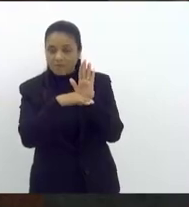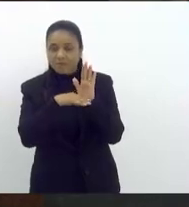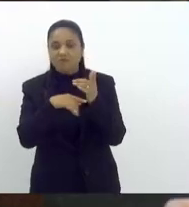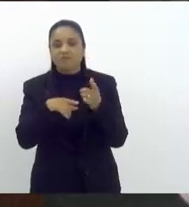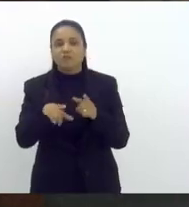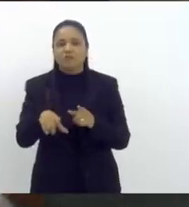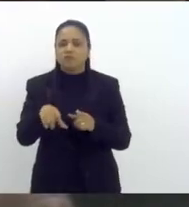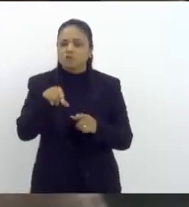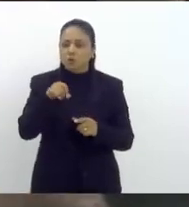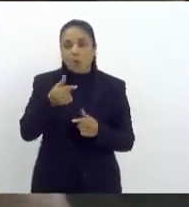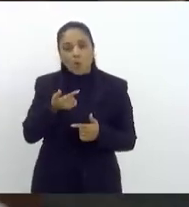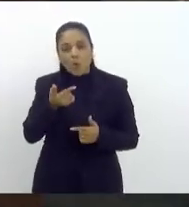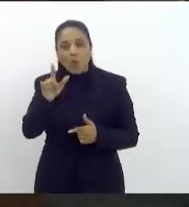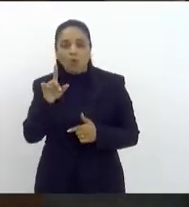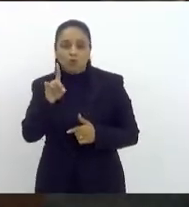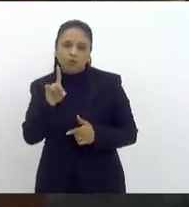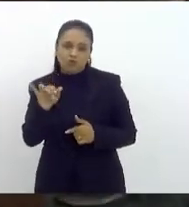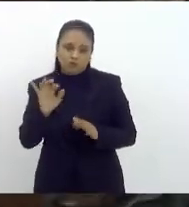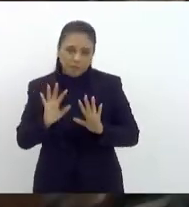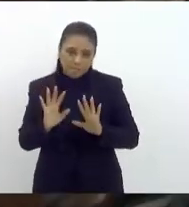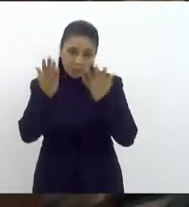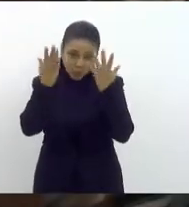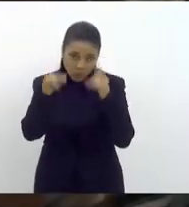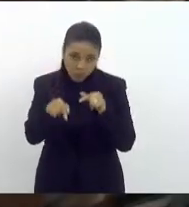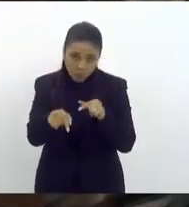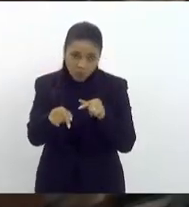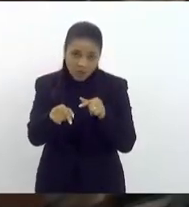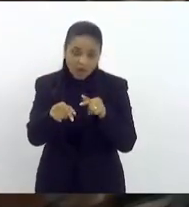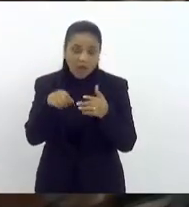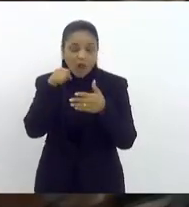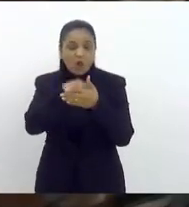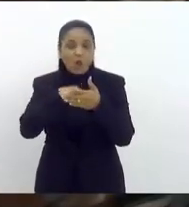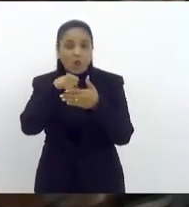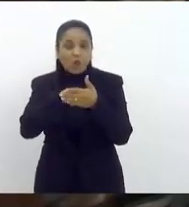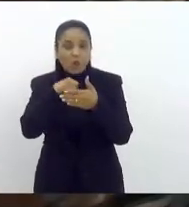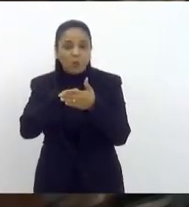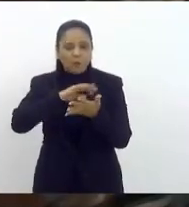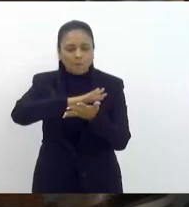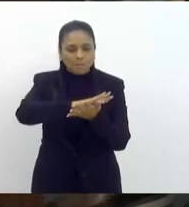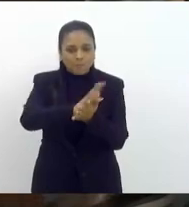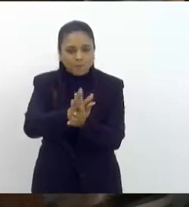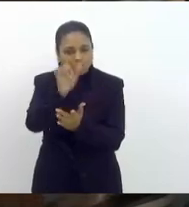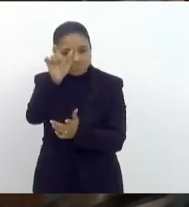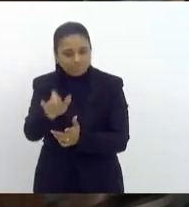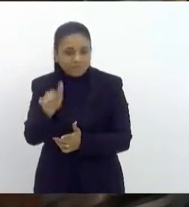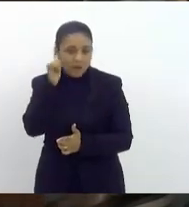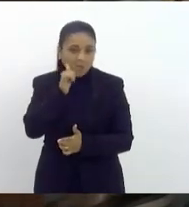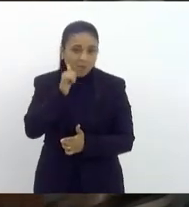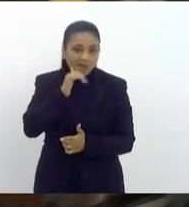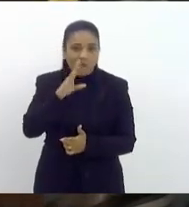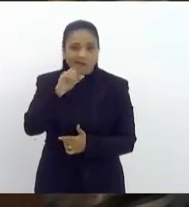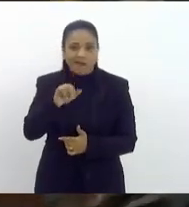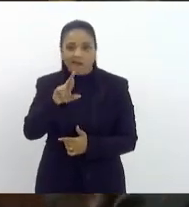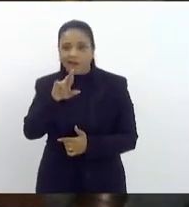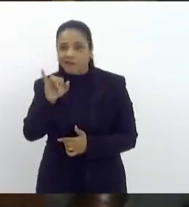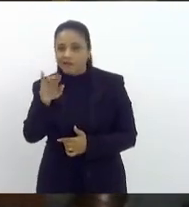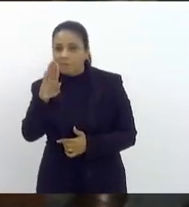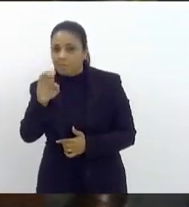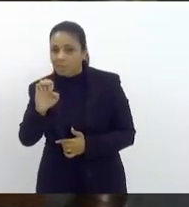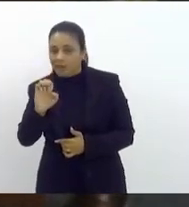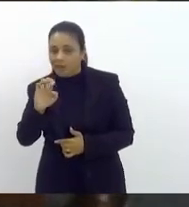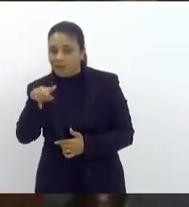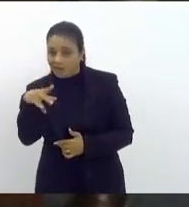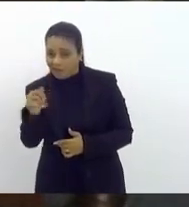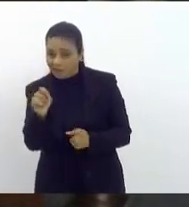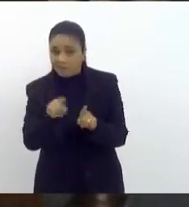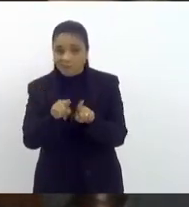para fazer a comemoração o dia da luta contra preconceito contra mulher etc mas tá vindo